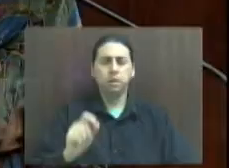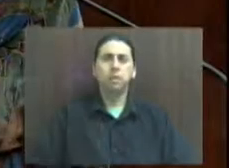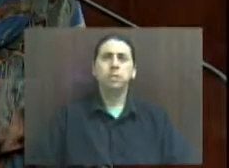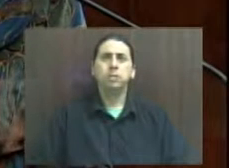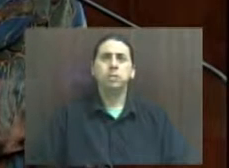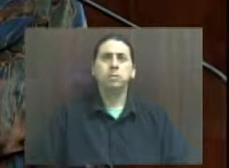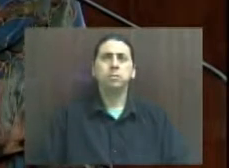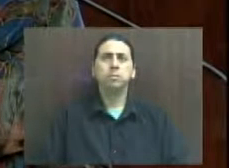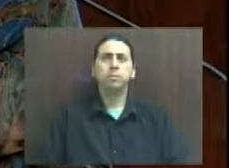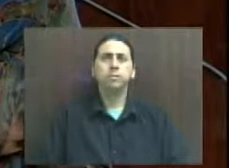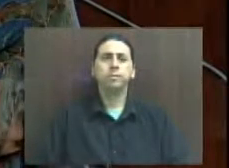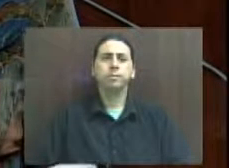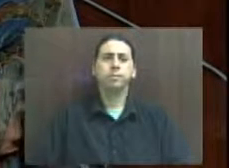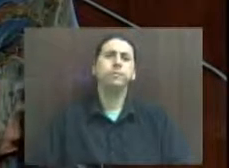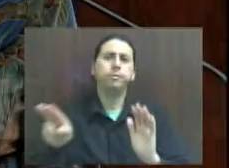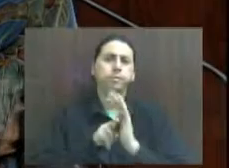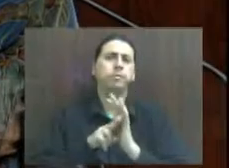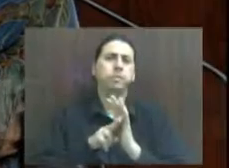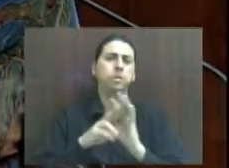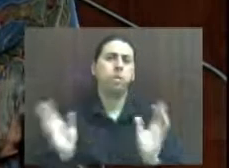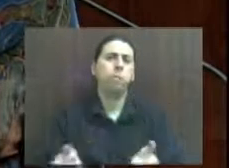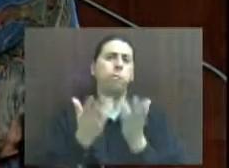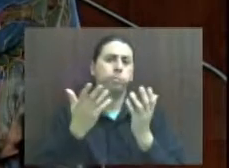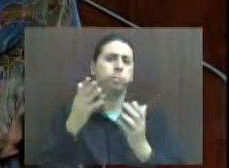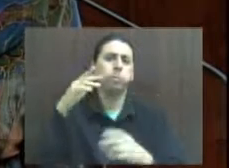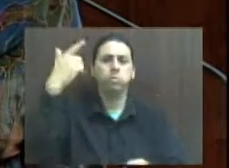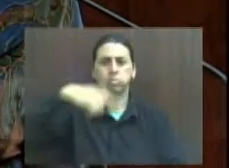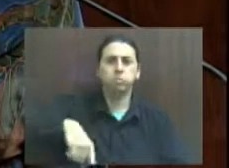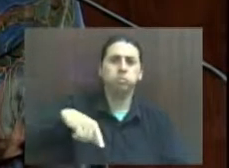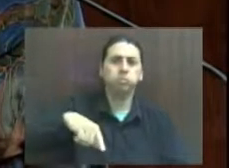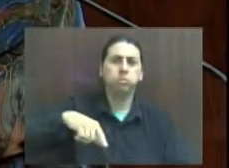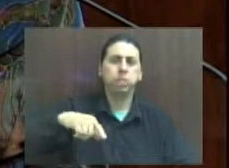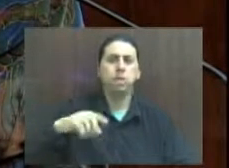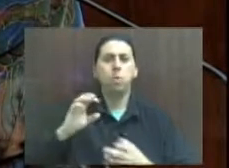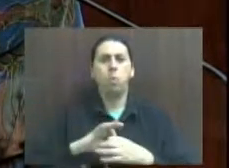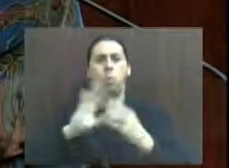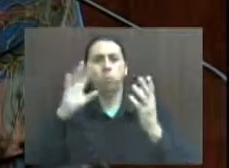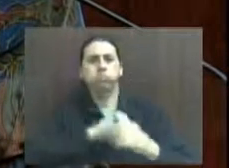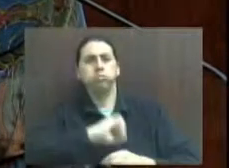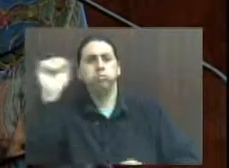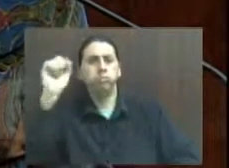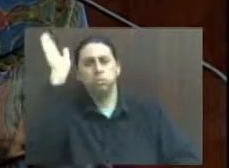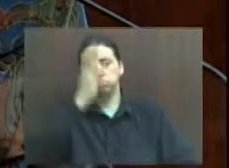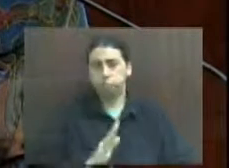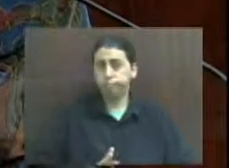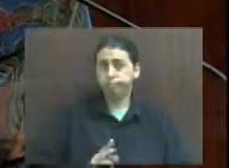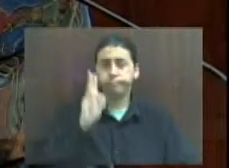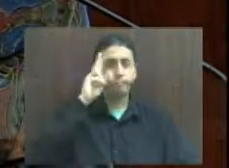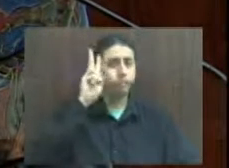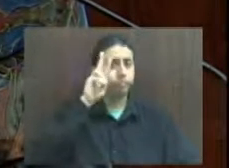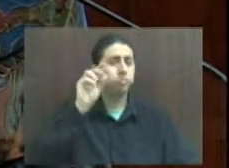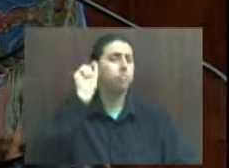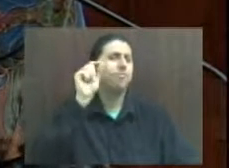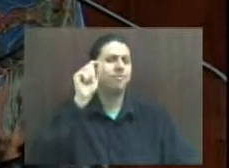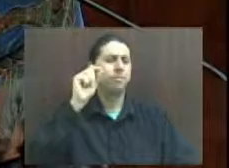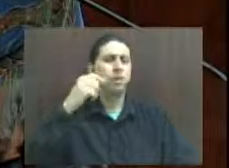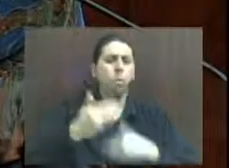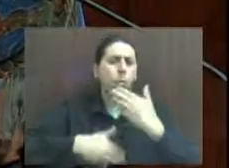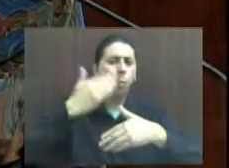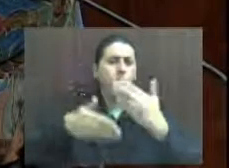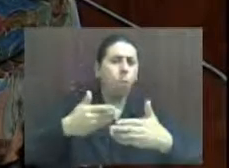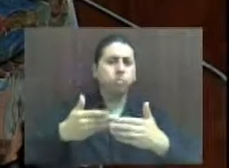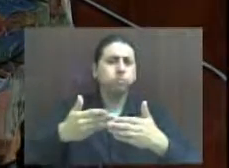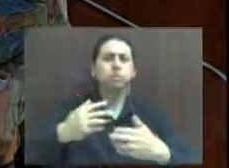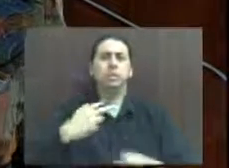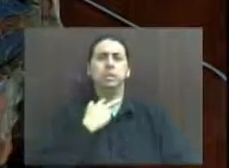Assembleia. Registrar mais uma comemoração da independência do Brasil é também lembrar o quanto não avançamos nesses